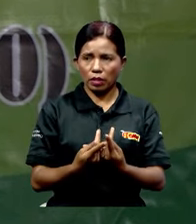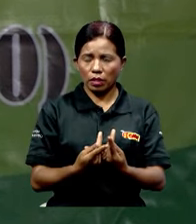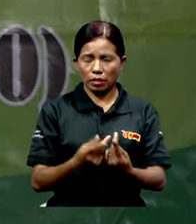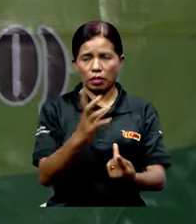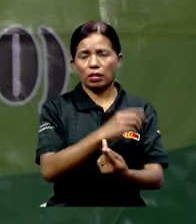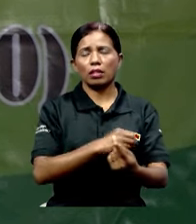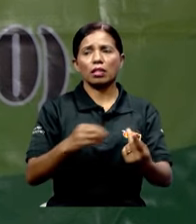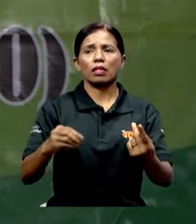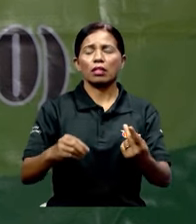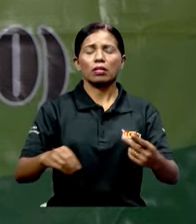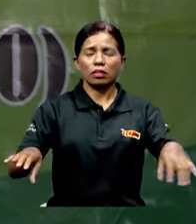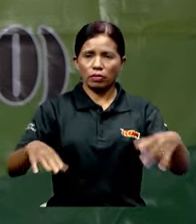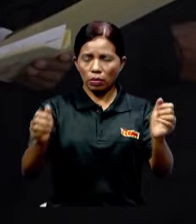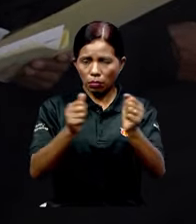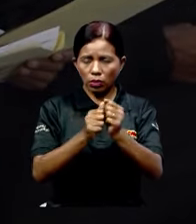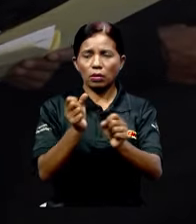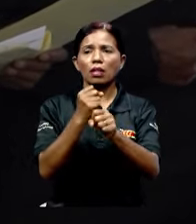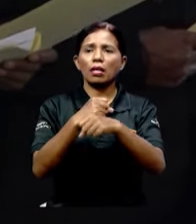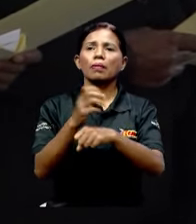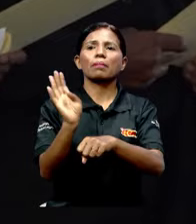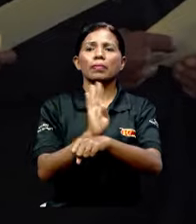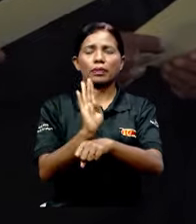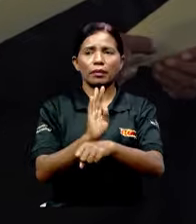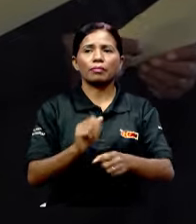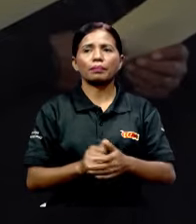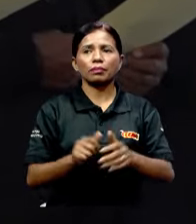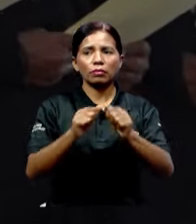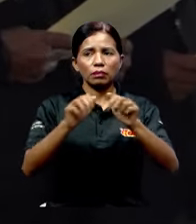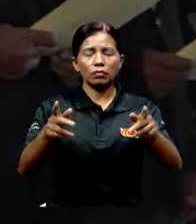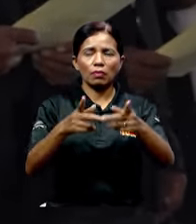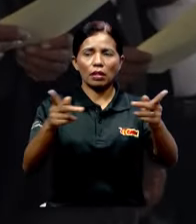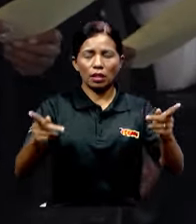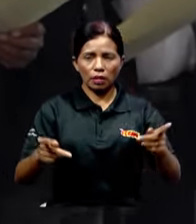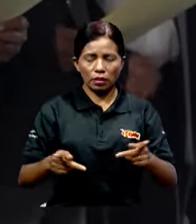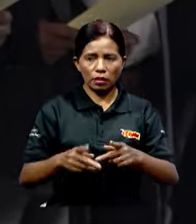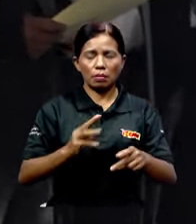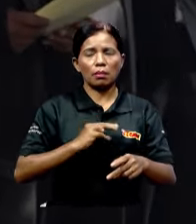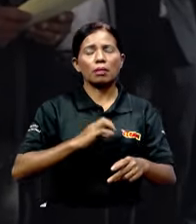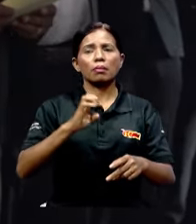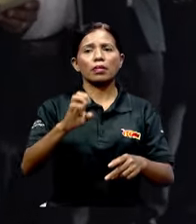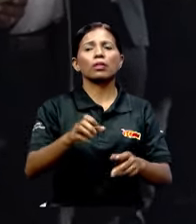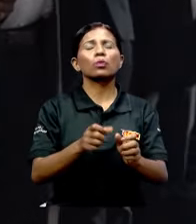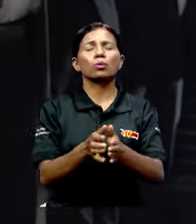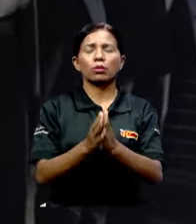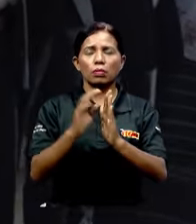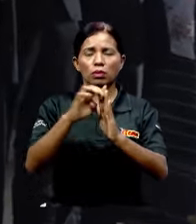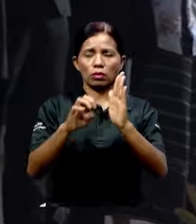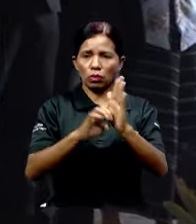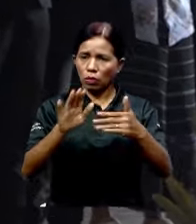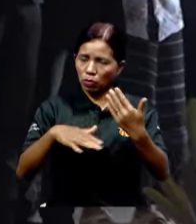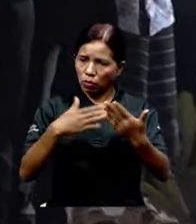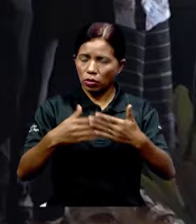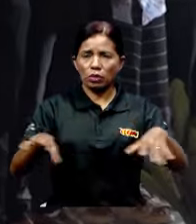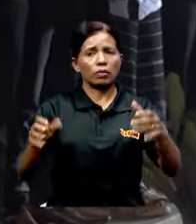aproximação, negociação. Nunemos administrador posto administrativo Maubisi, uso da estrutura toma, a tu serviço a mutu na